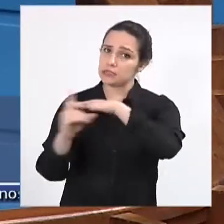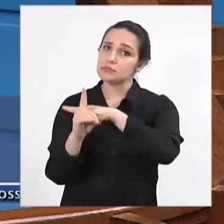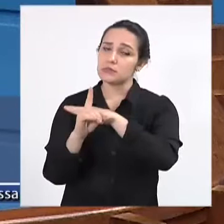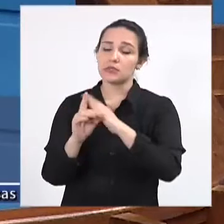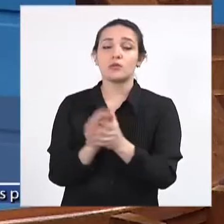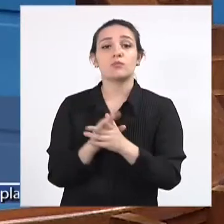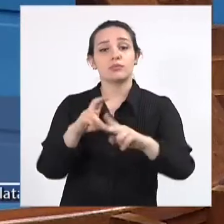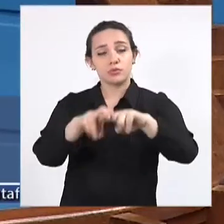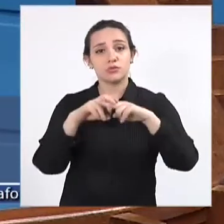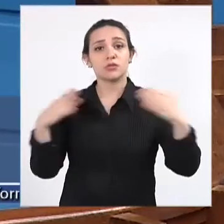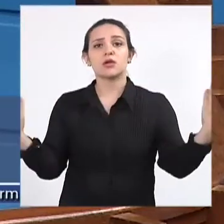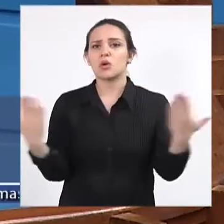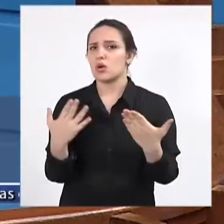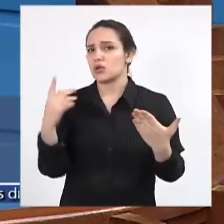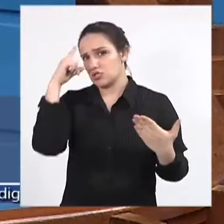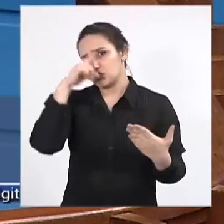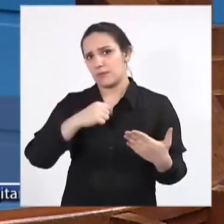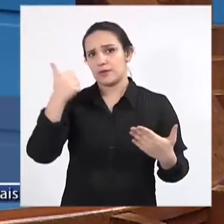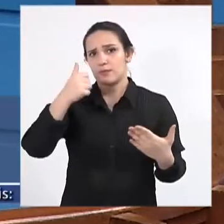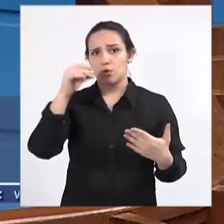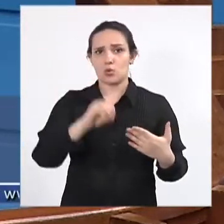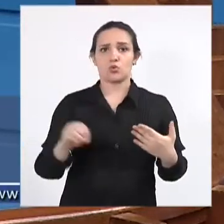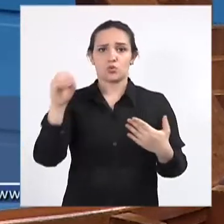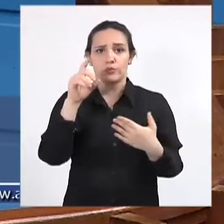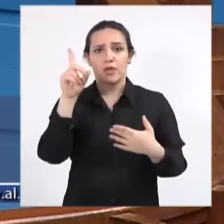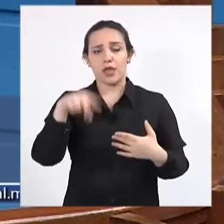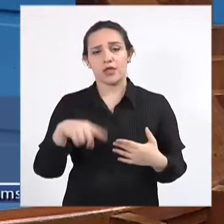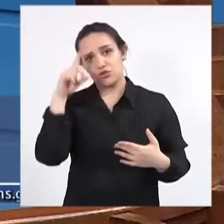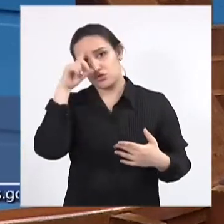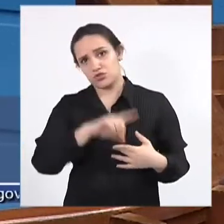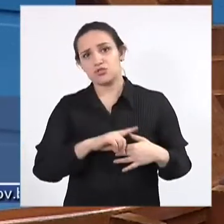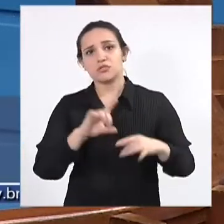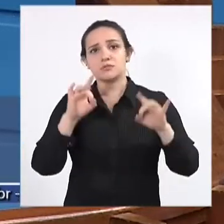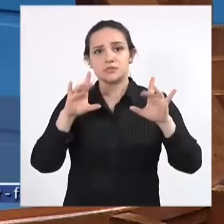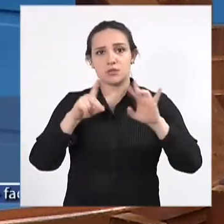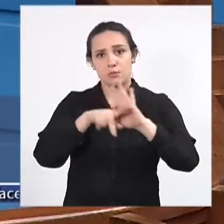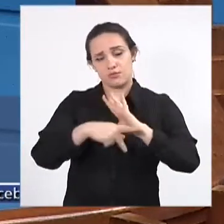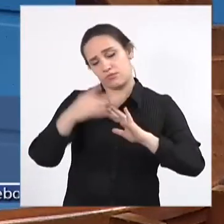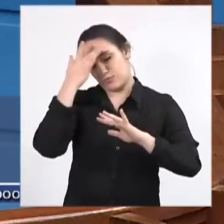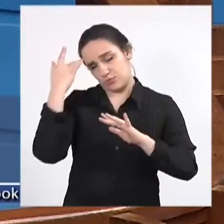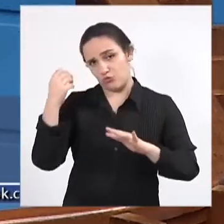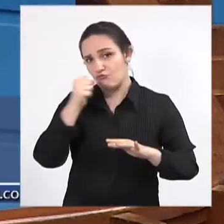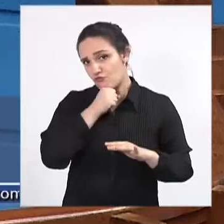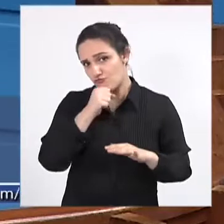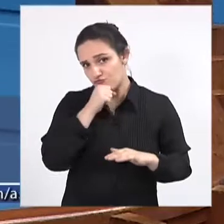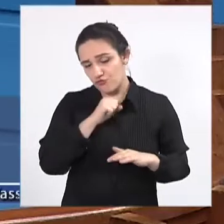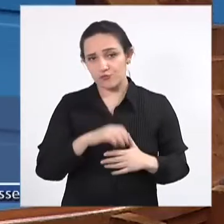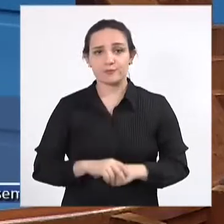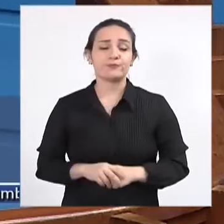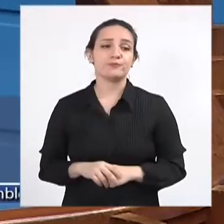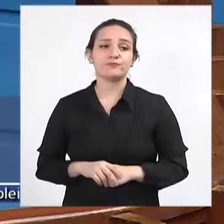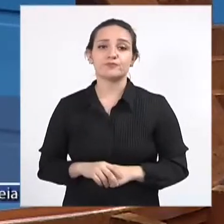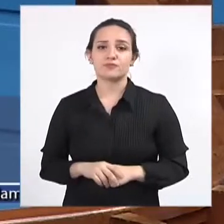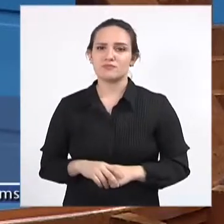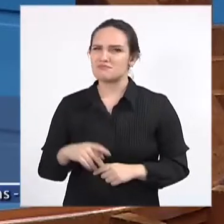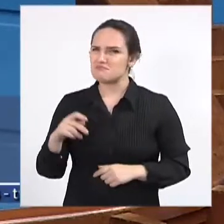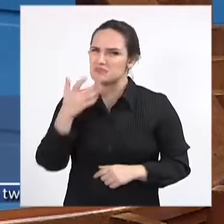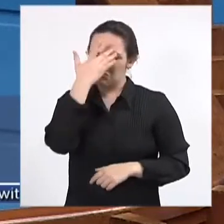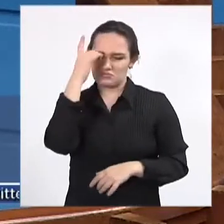dia do idoso, onde poucas pessoas se lembram, onde poucas pessoas dão a devida atenção, eu vim